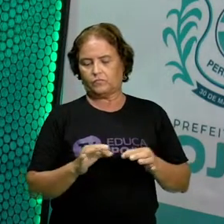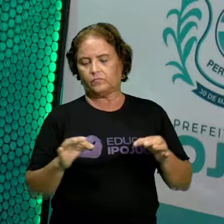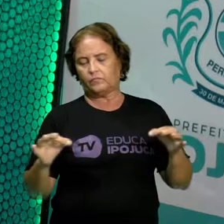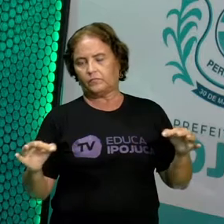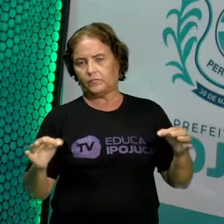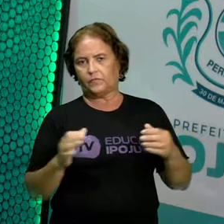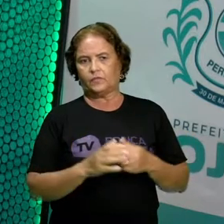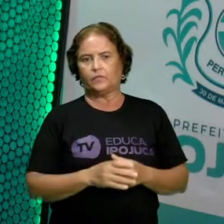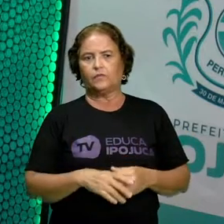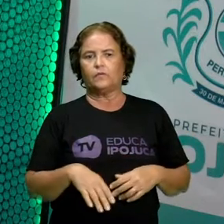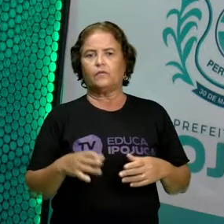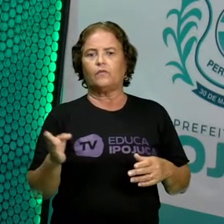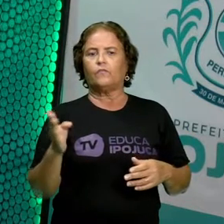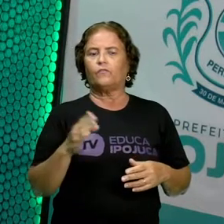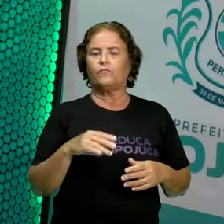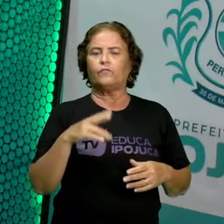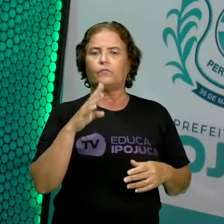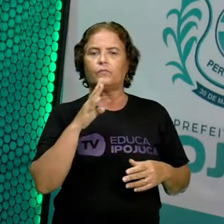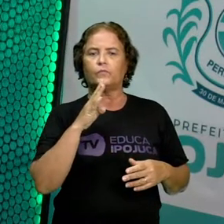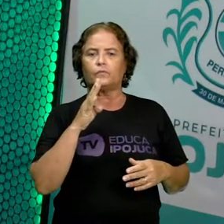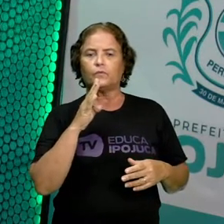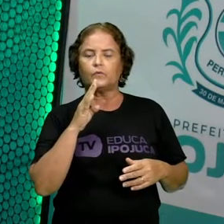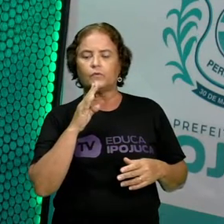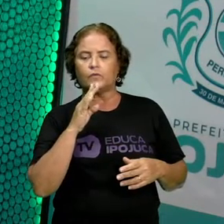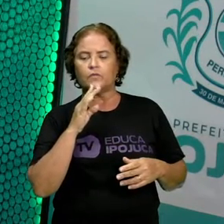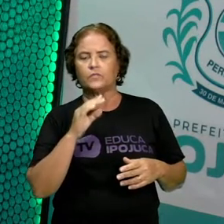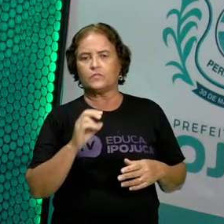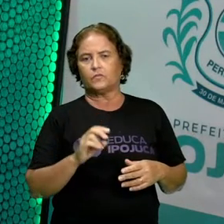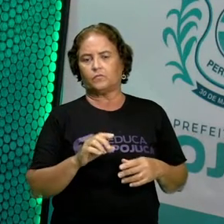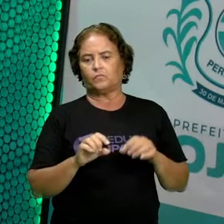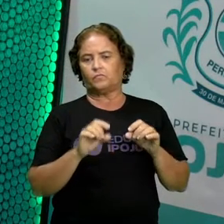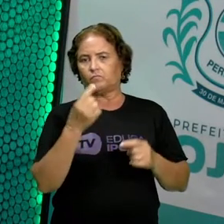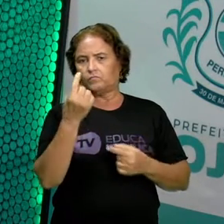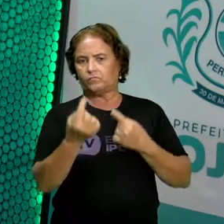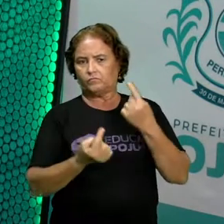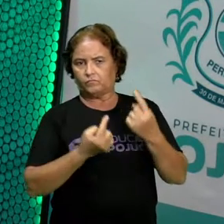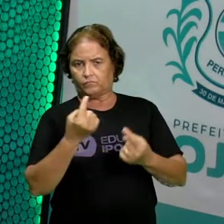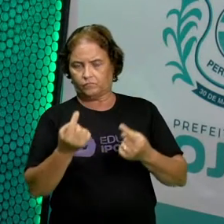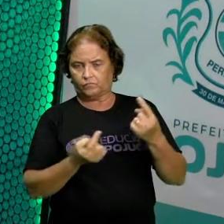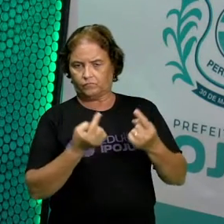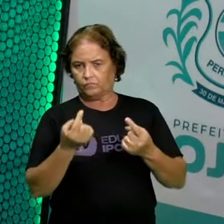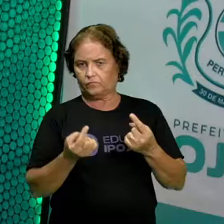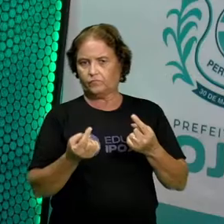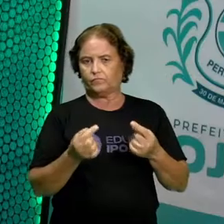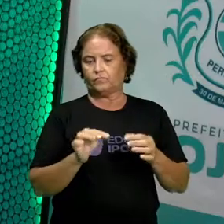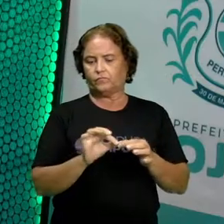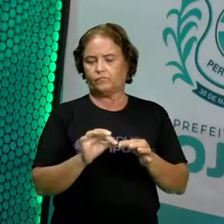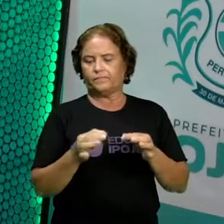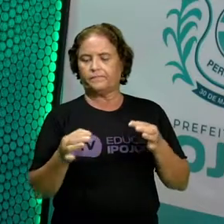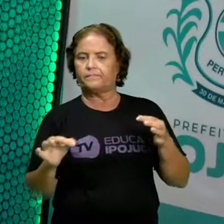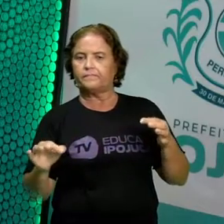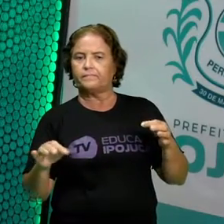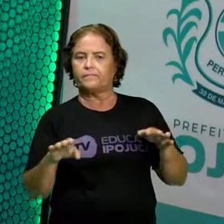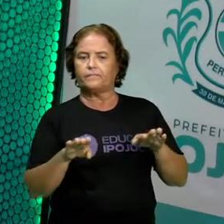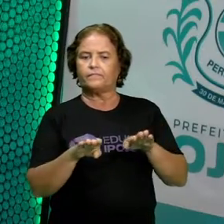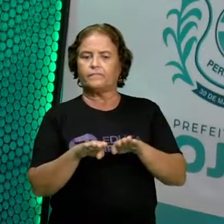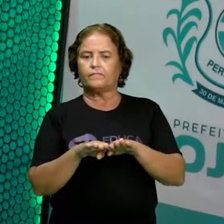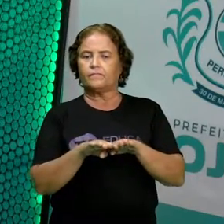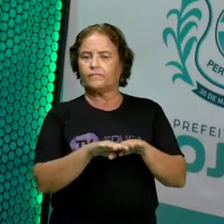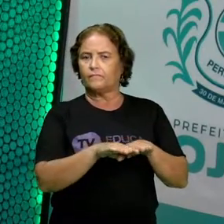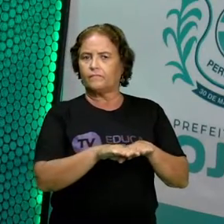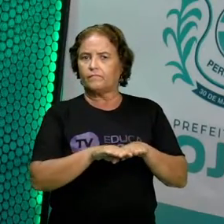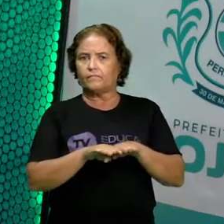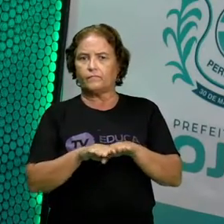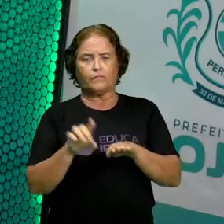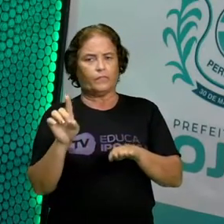alguns exemplos de medidas não padronizadas que eram utilizadas antigamente,